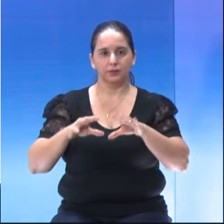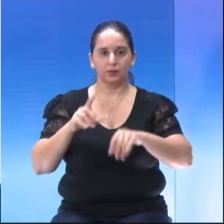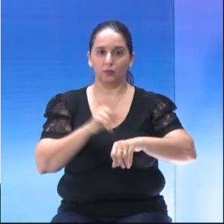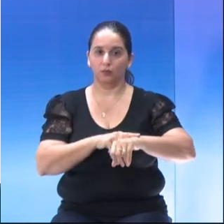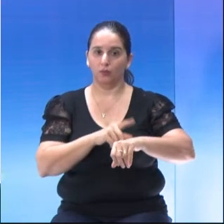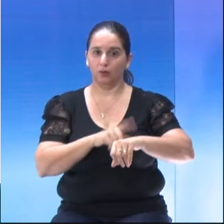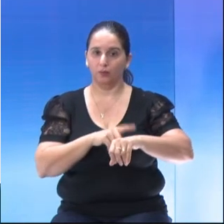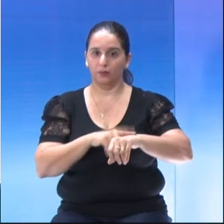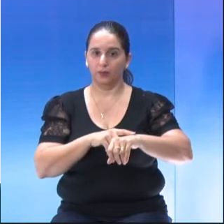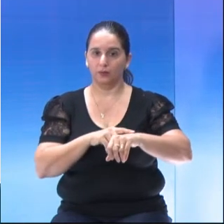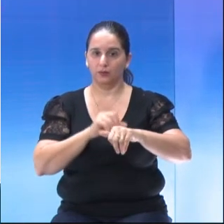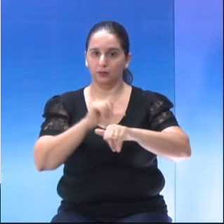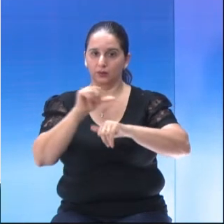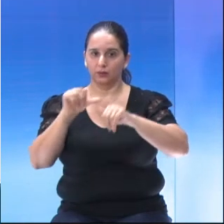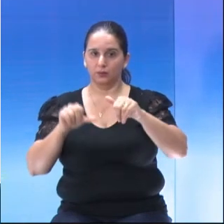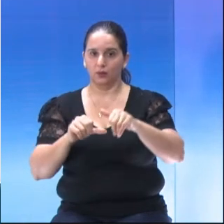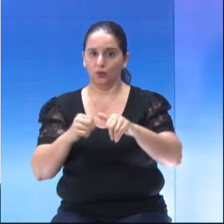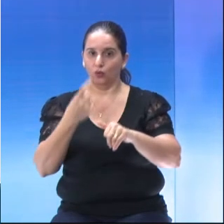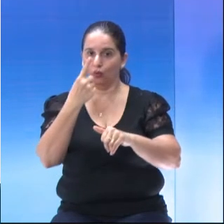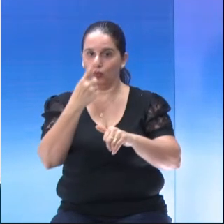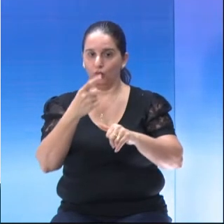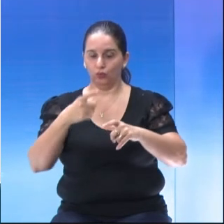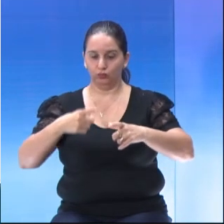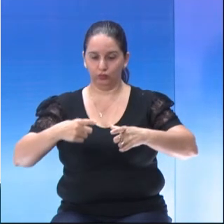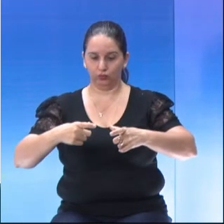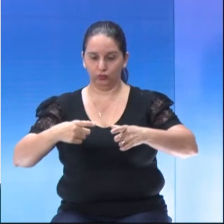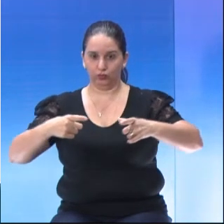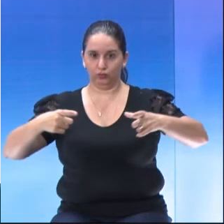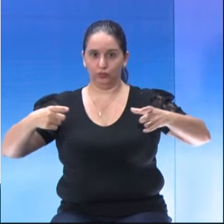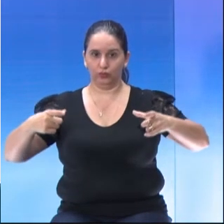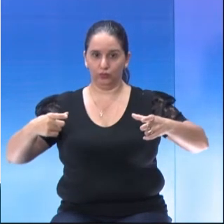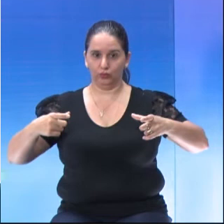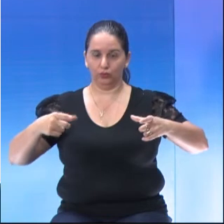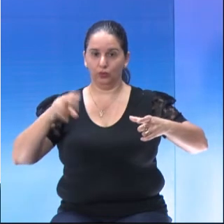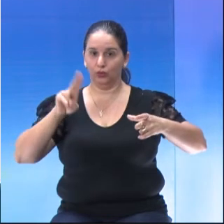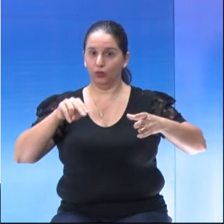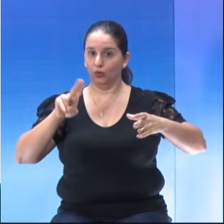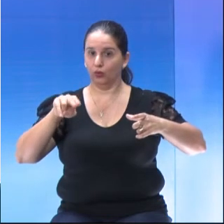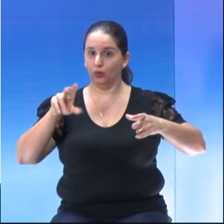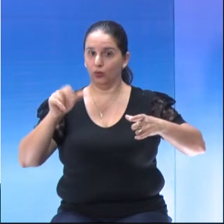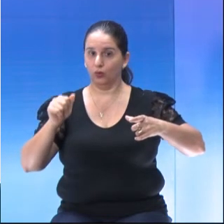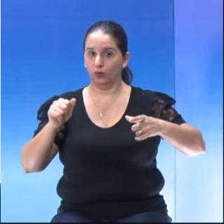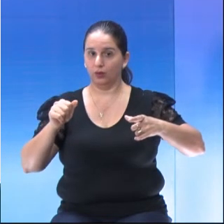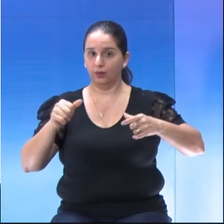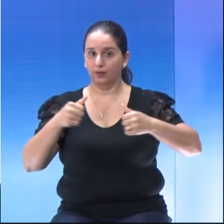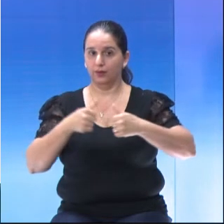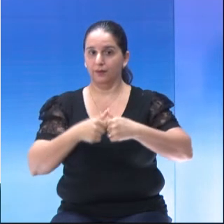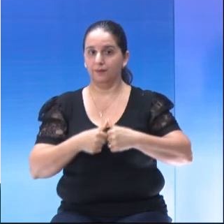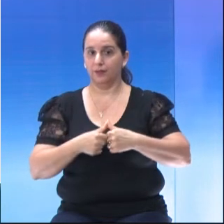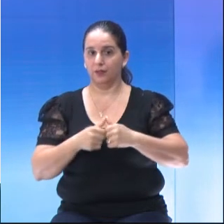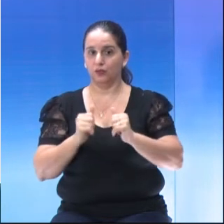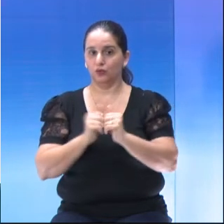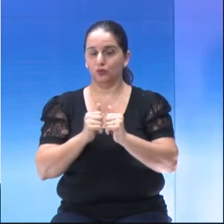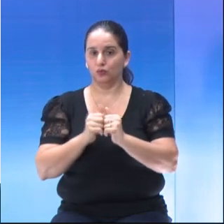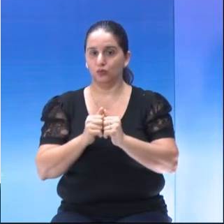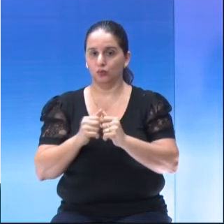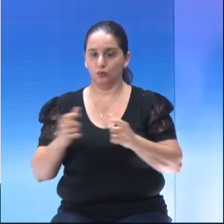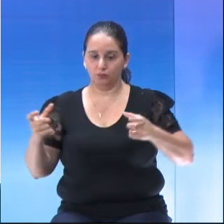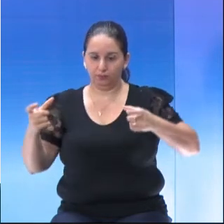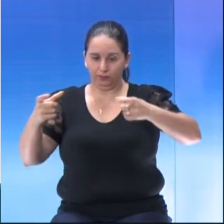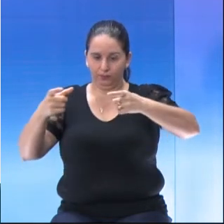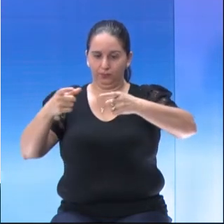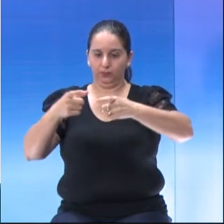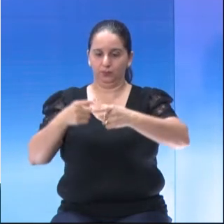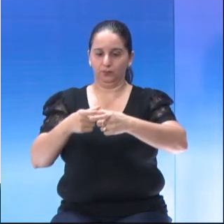que no momento da transferência, um disco de maior diâmetro nunca fique sobre um de menor diâmetro. As regras